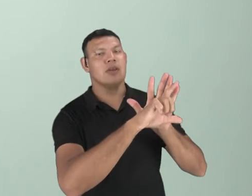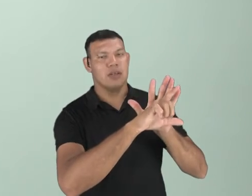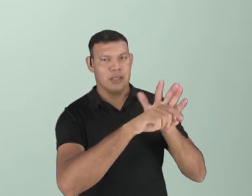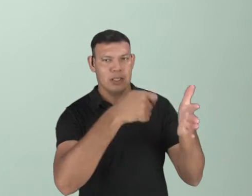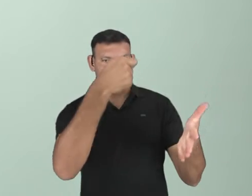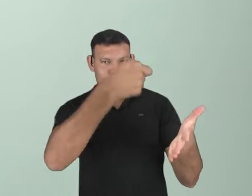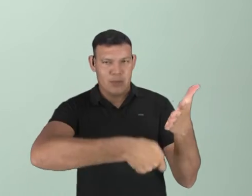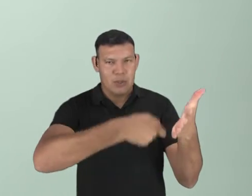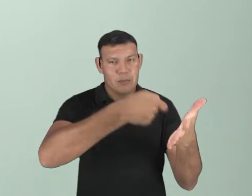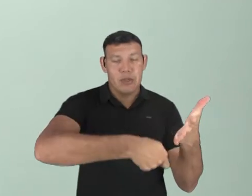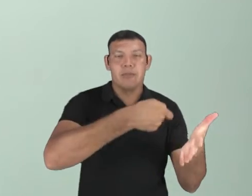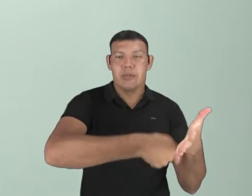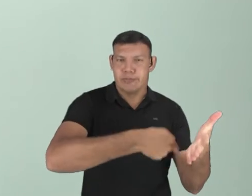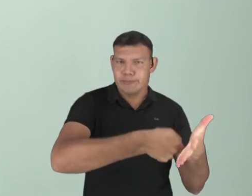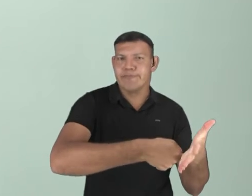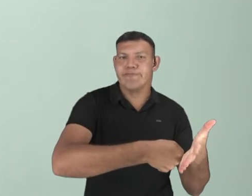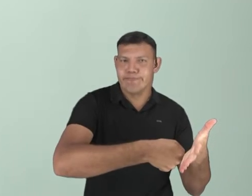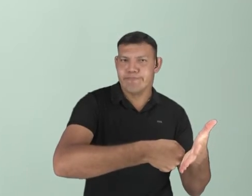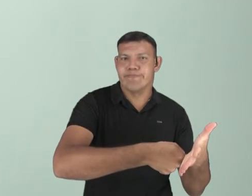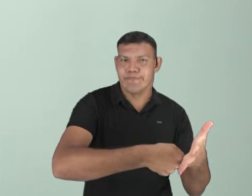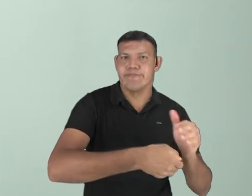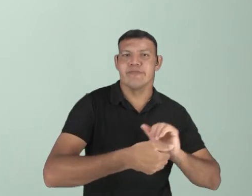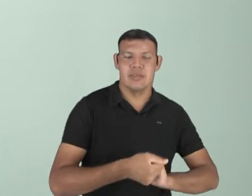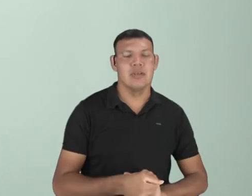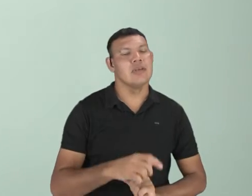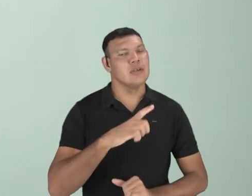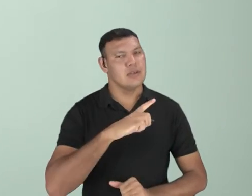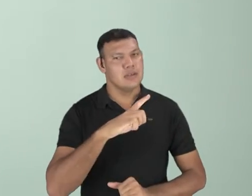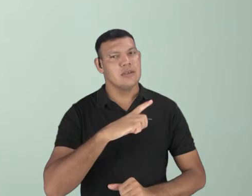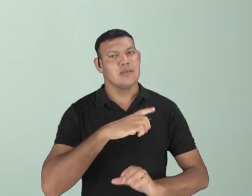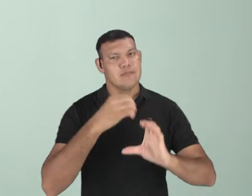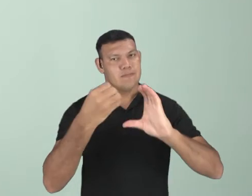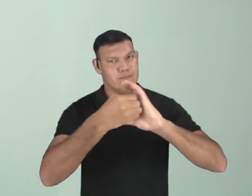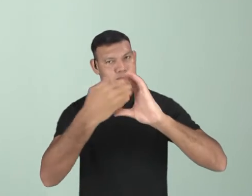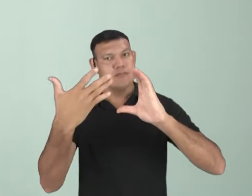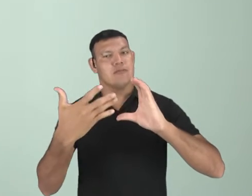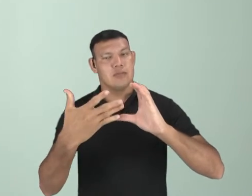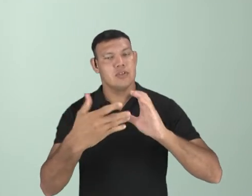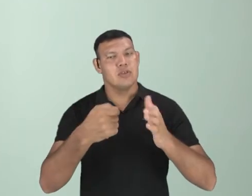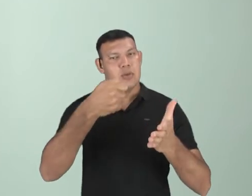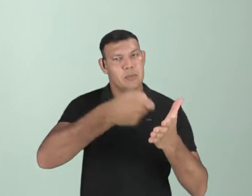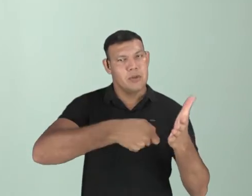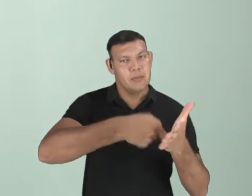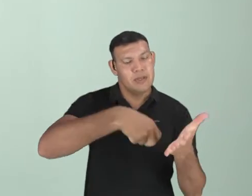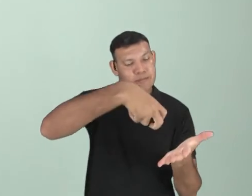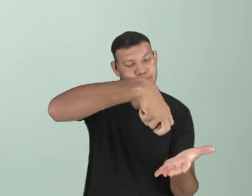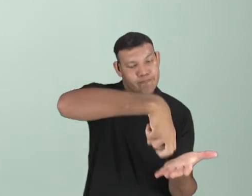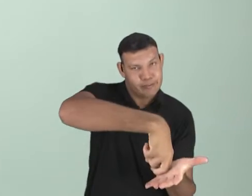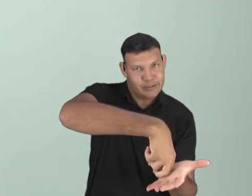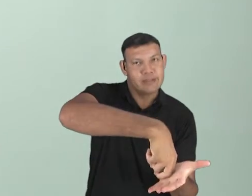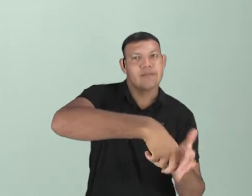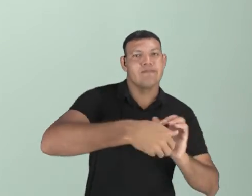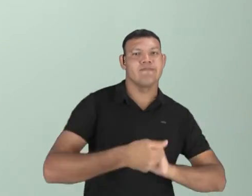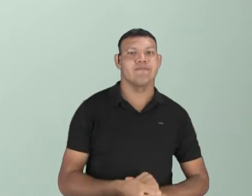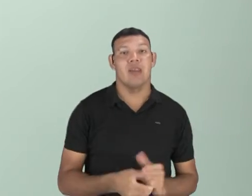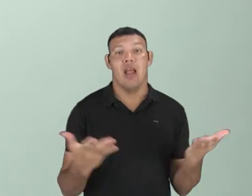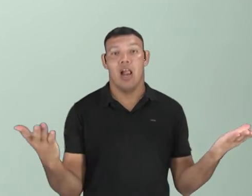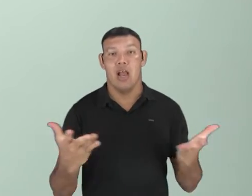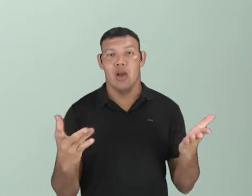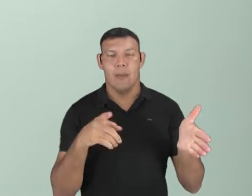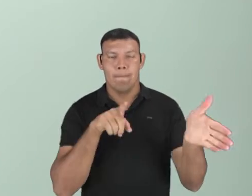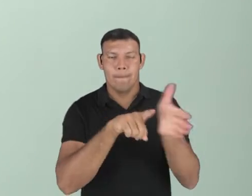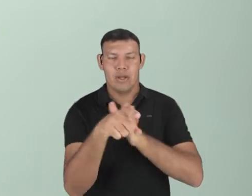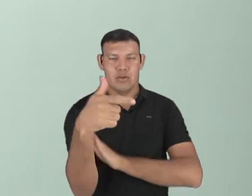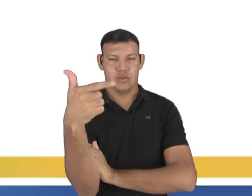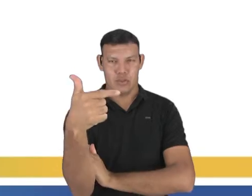importante enfatizar isso, que elas também têm o seu caráter punitivo. Vamos avançar e vamos para uma segunda